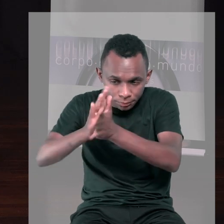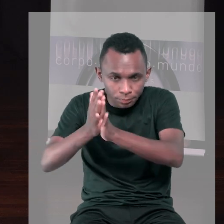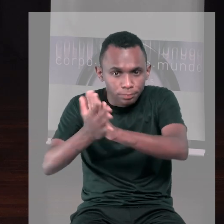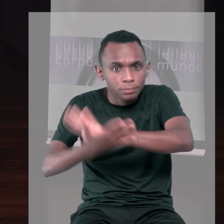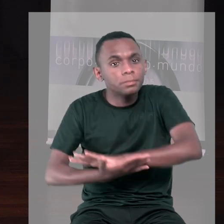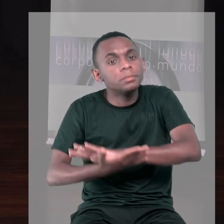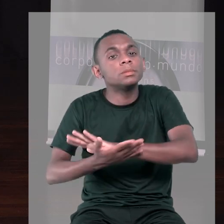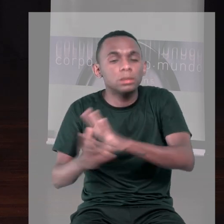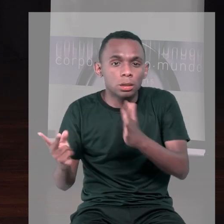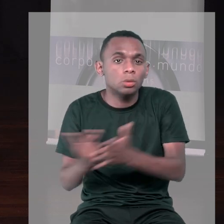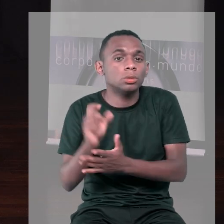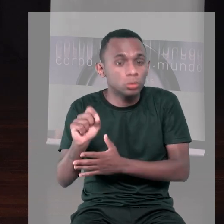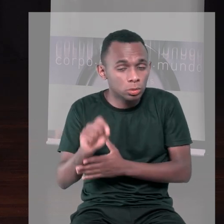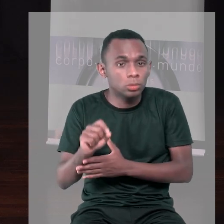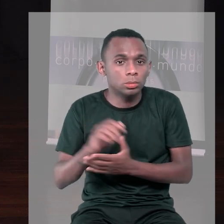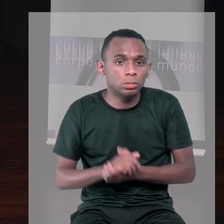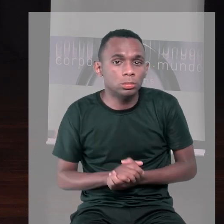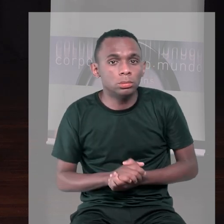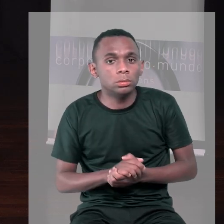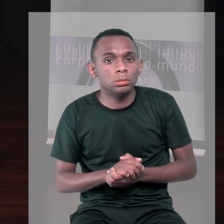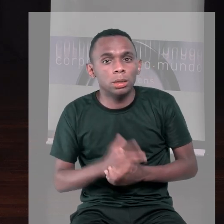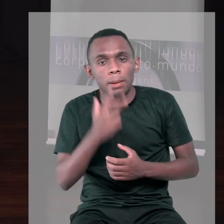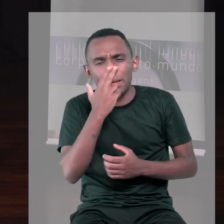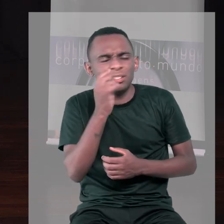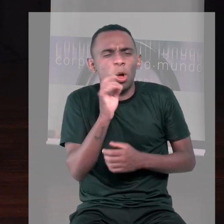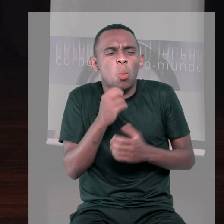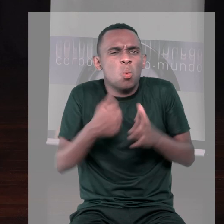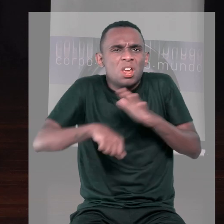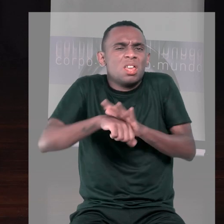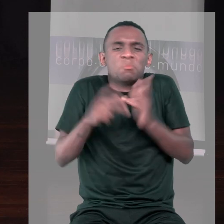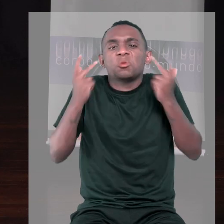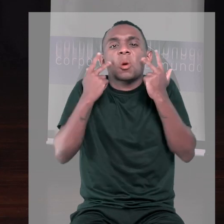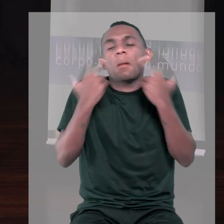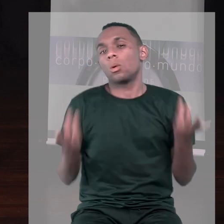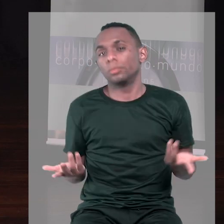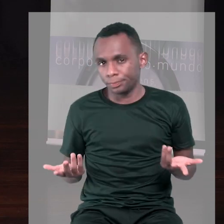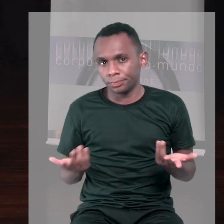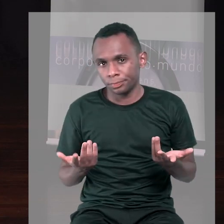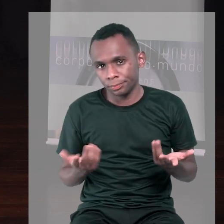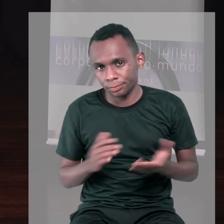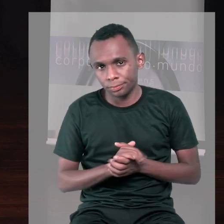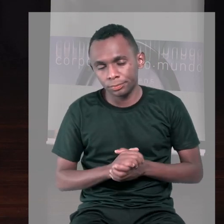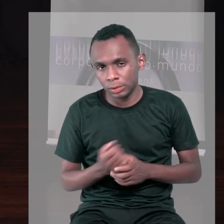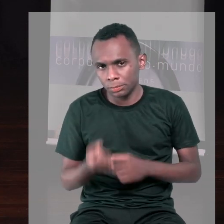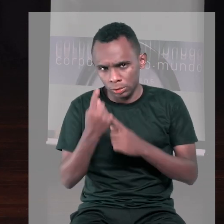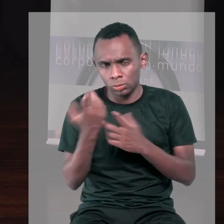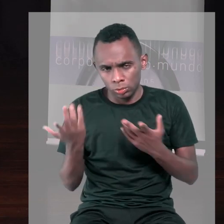e, portanto, os seus crimes seriam banais. A Arendt, então, nessa interpretação,